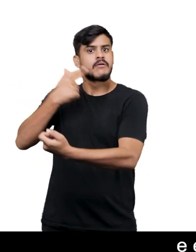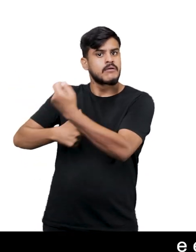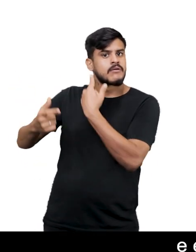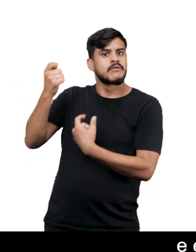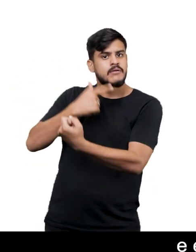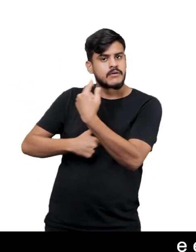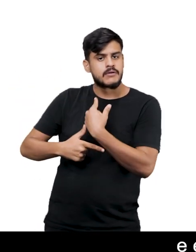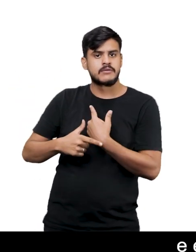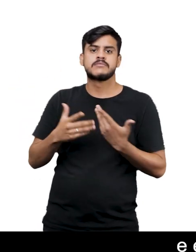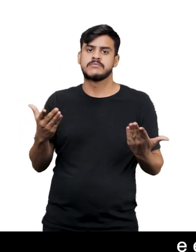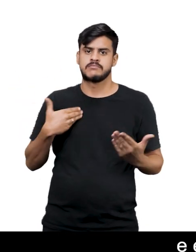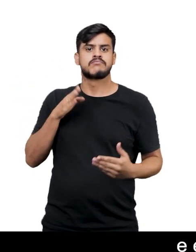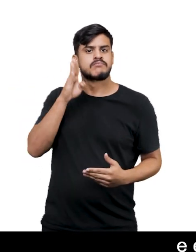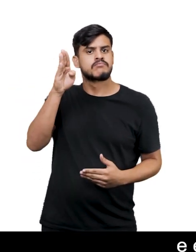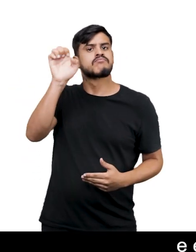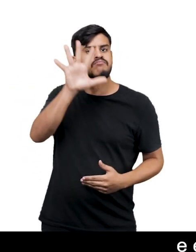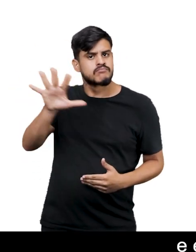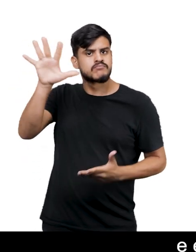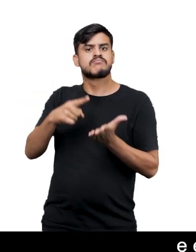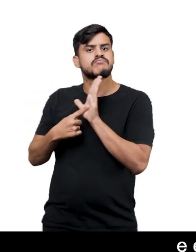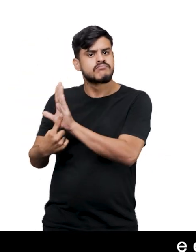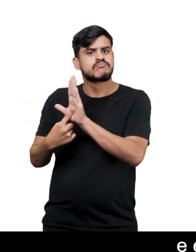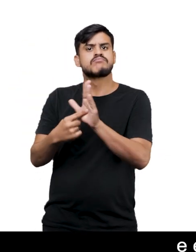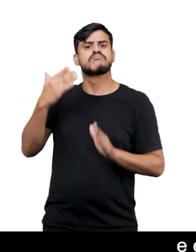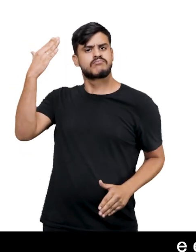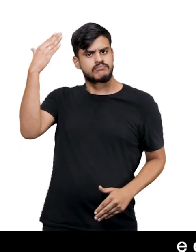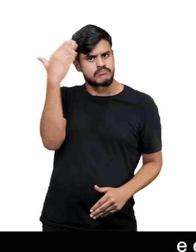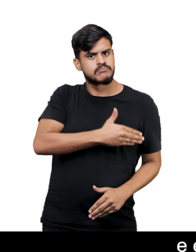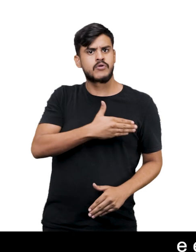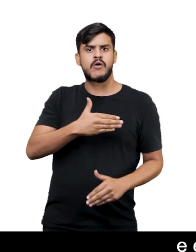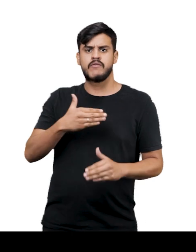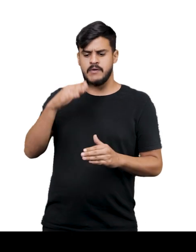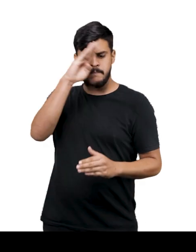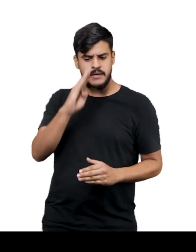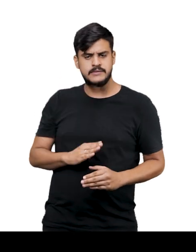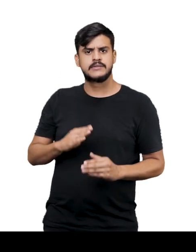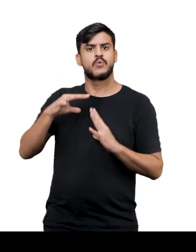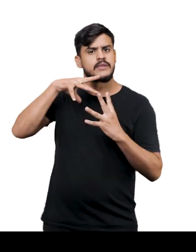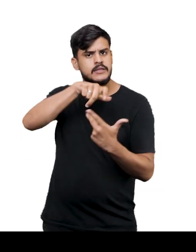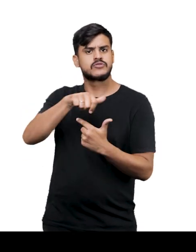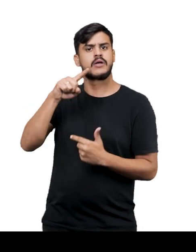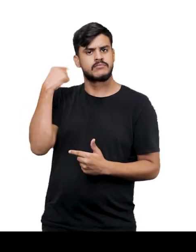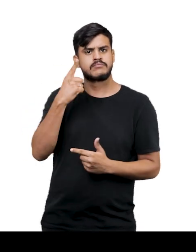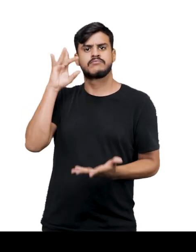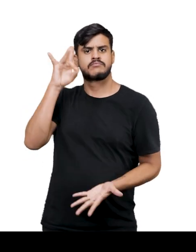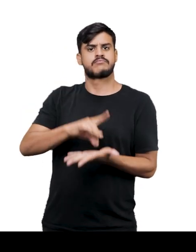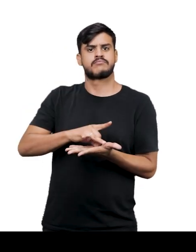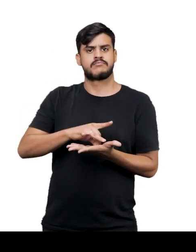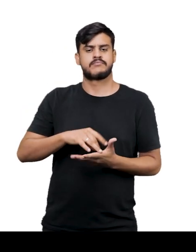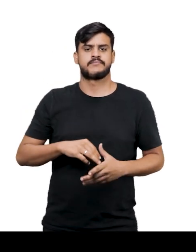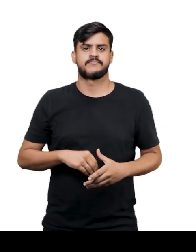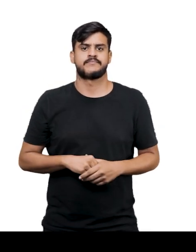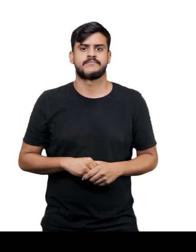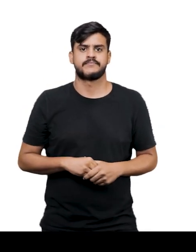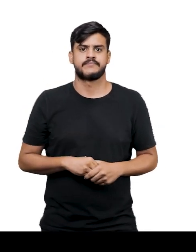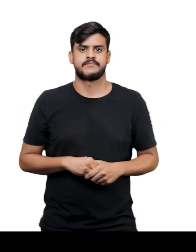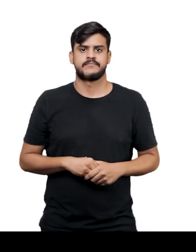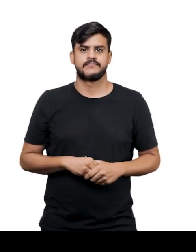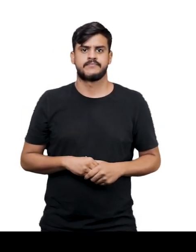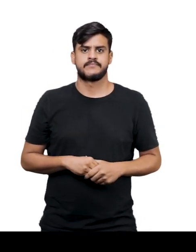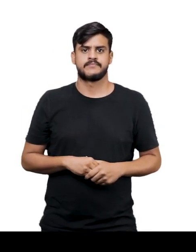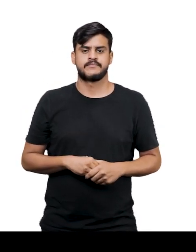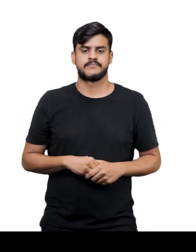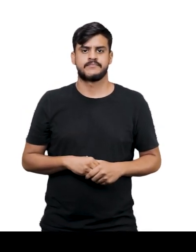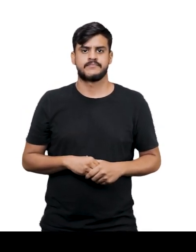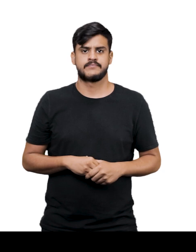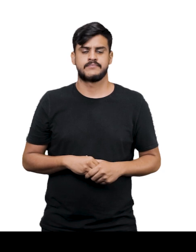essas itinerâncias eram uma maneira de legitimar a coleção do museu diante seus pares nacionais e internacionais.